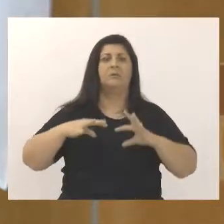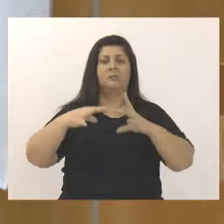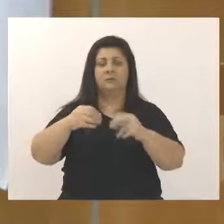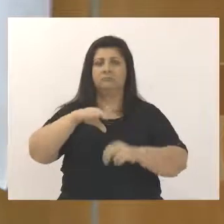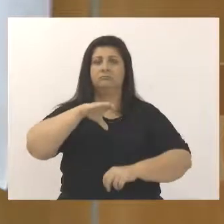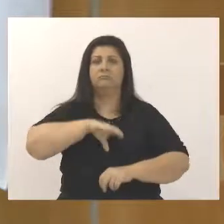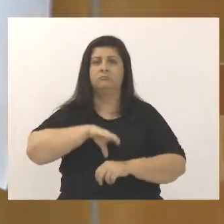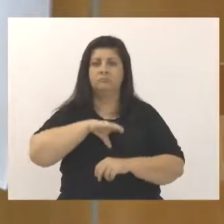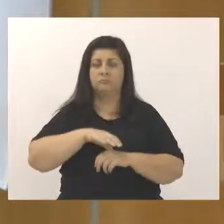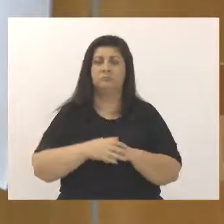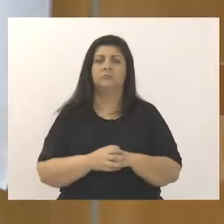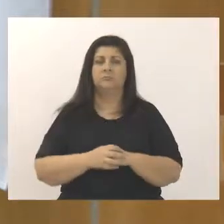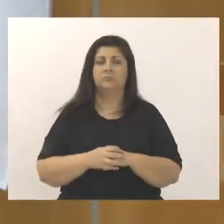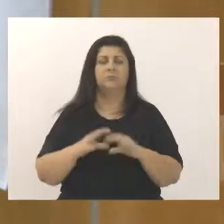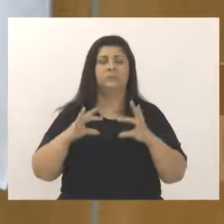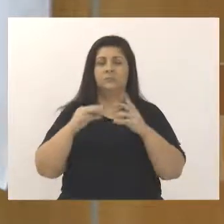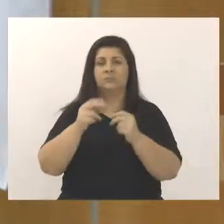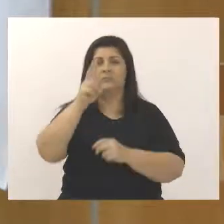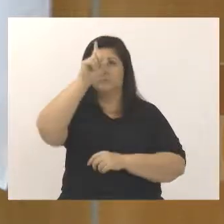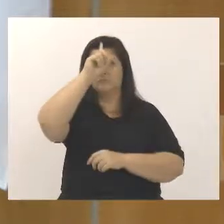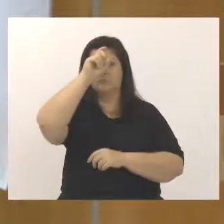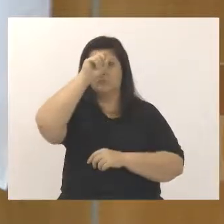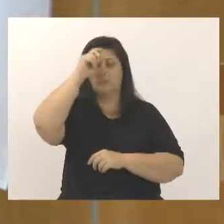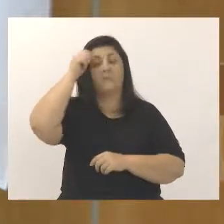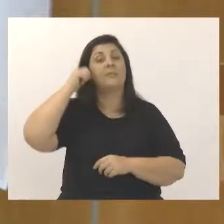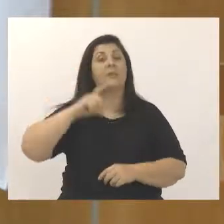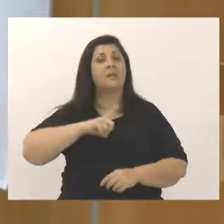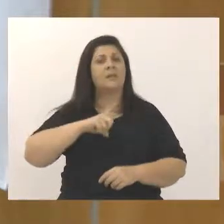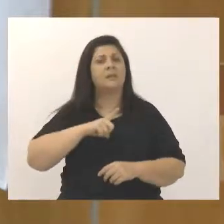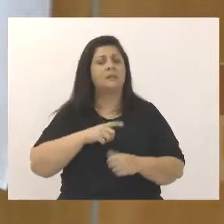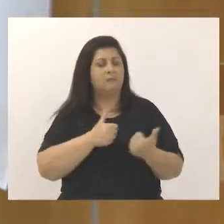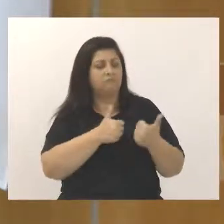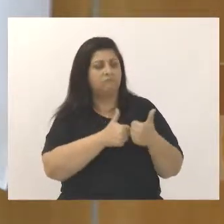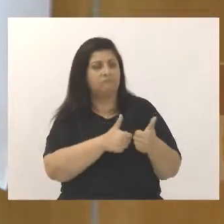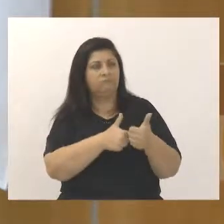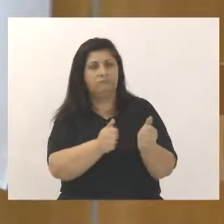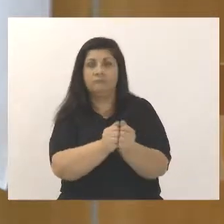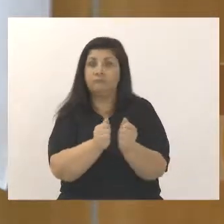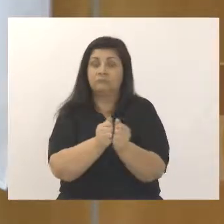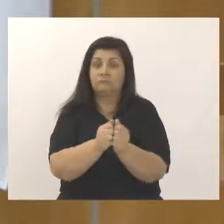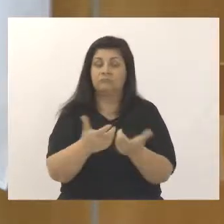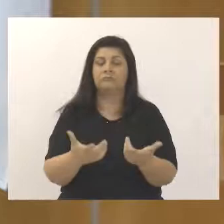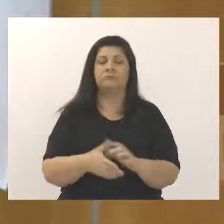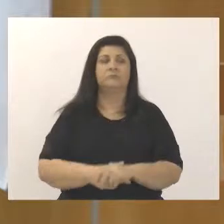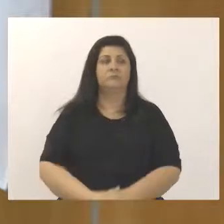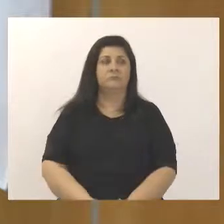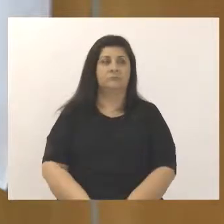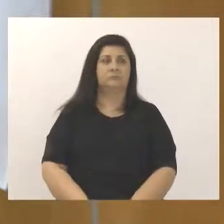pública e nos hospitais, ter essa acompanhante às gestantes.